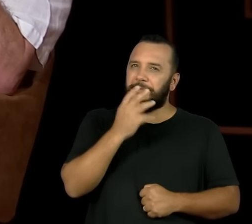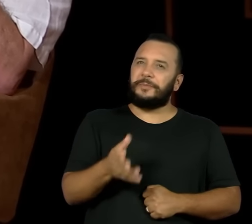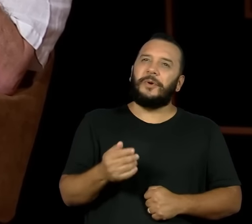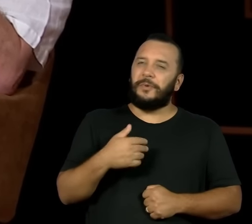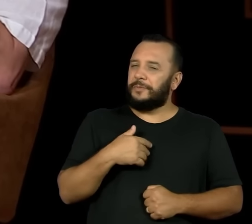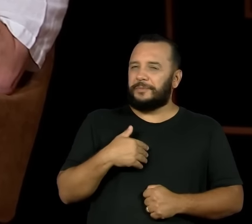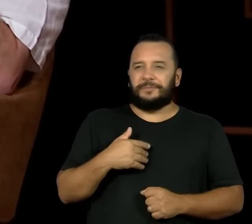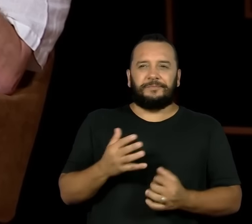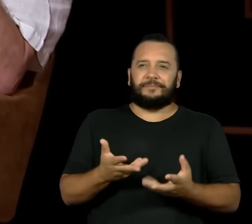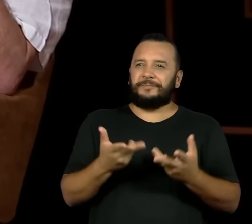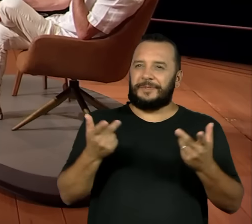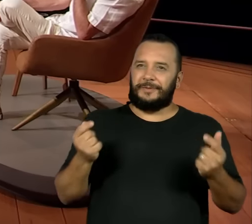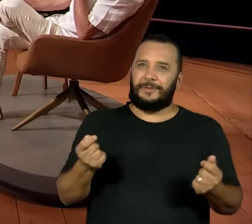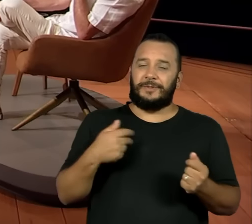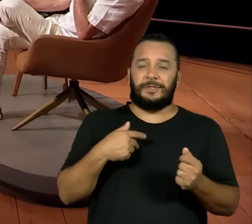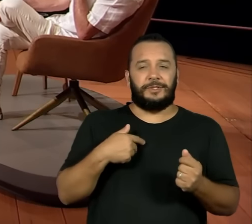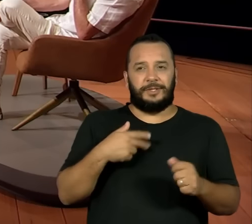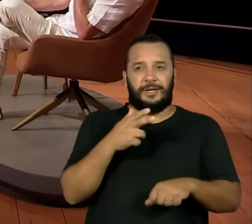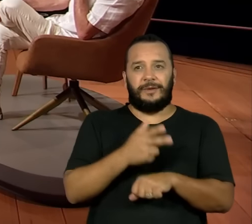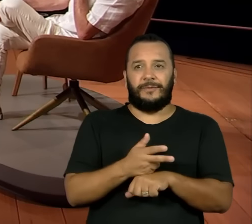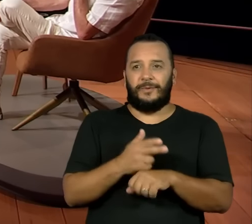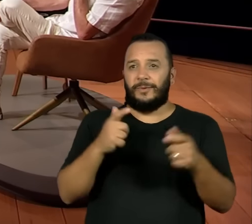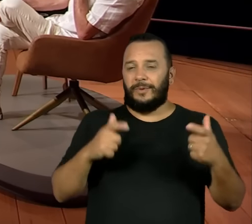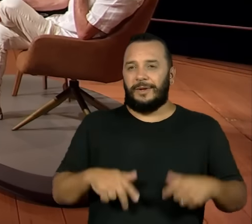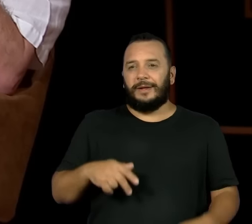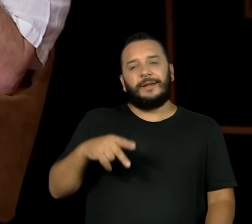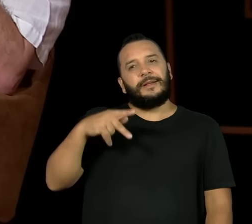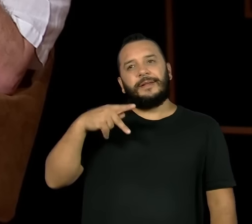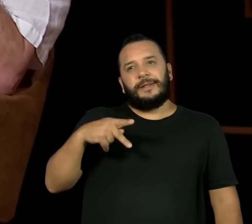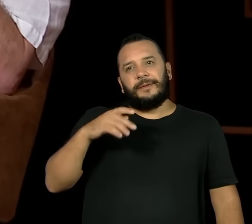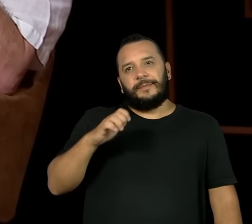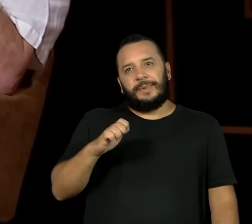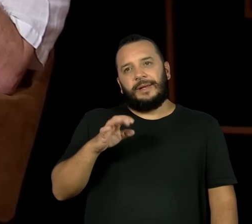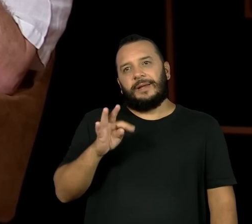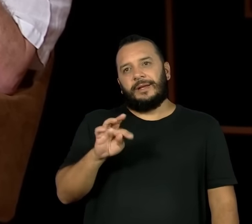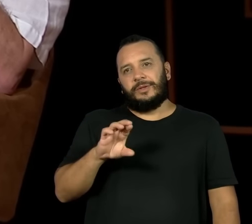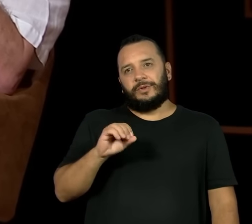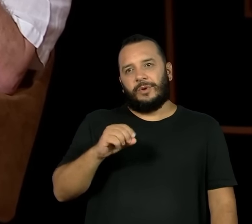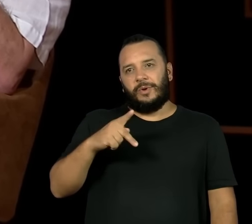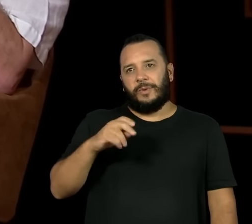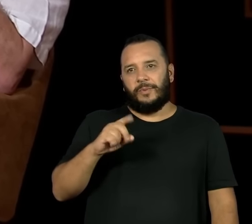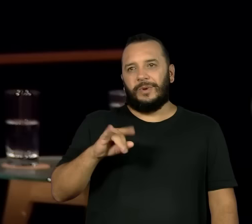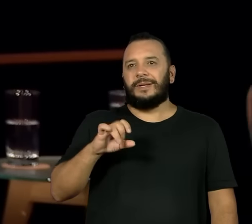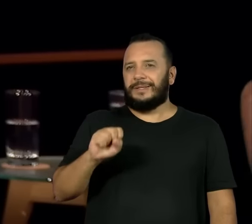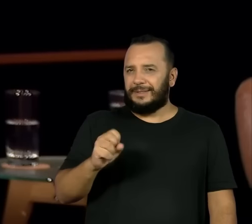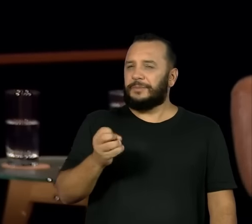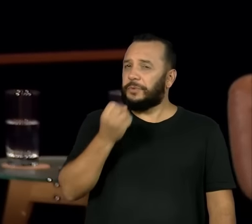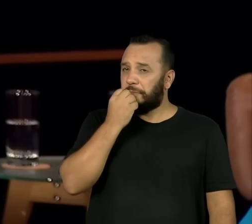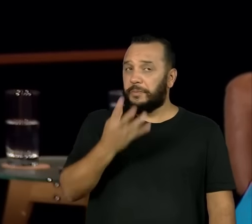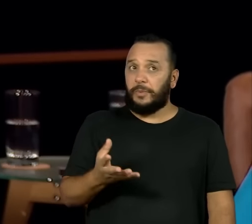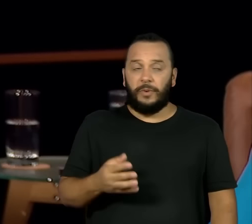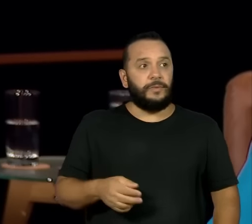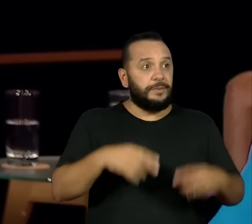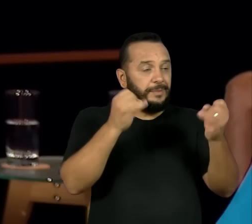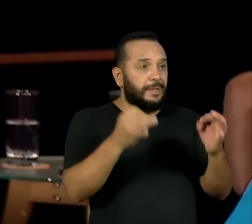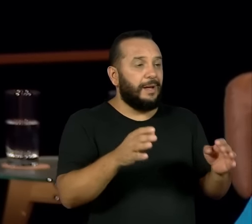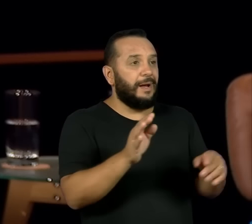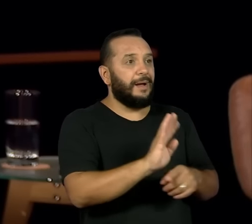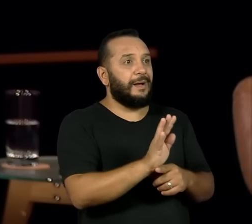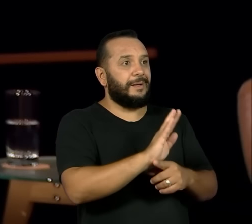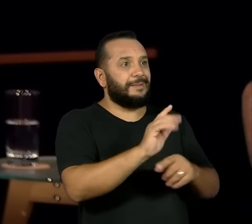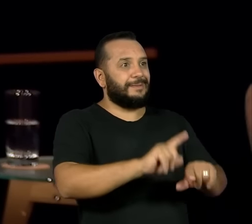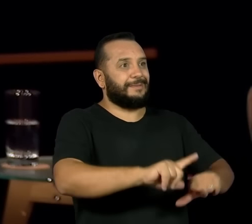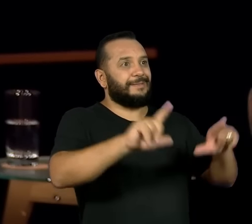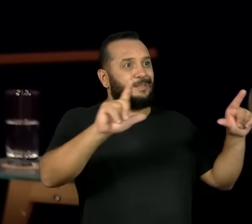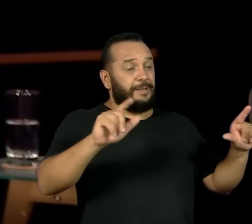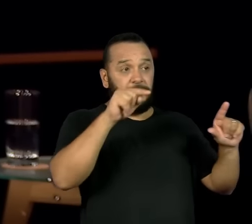incrível a gente gravou muito em Petrópolis É foi muito bom vamos falar de cinema vamos você